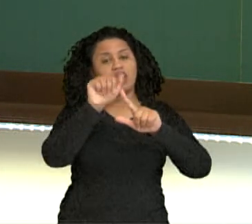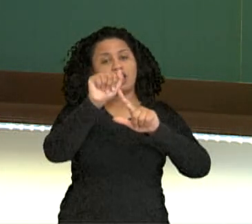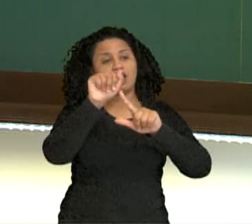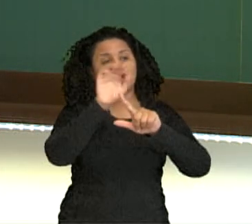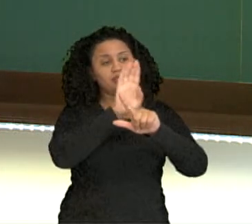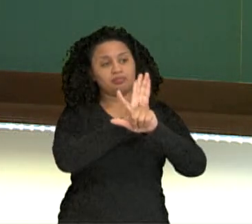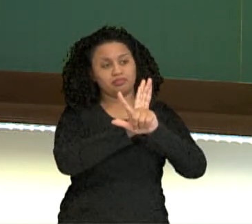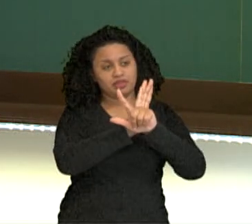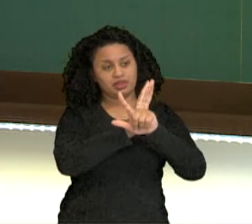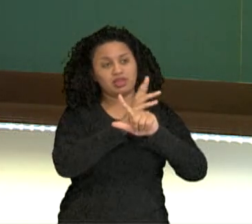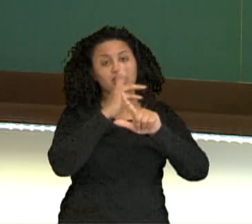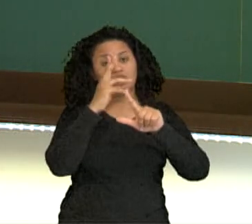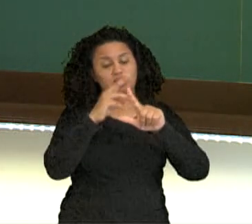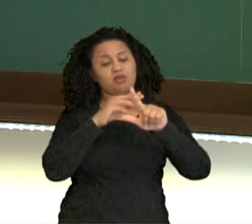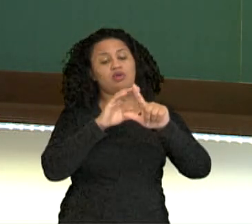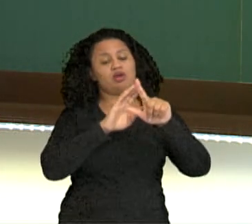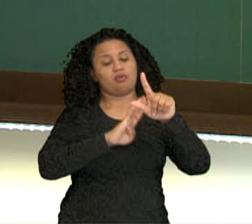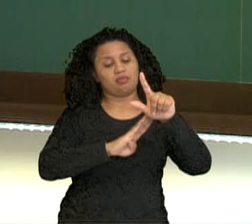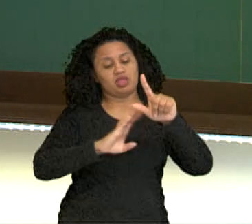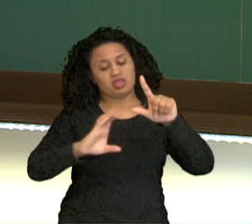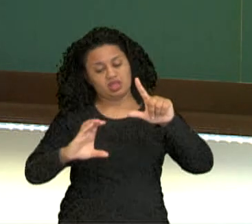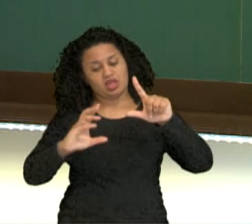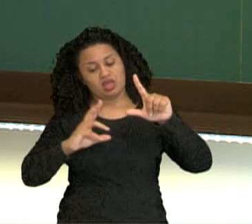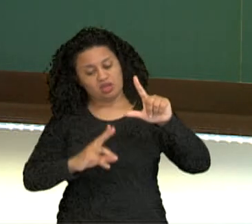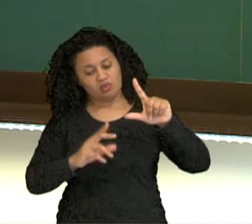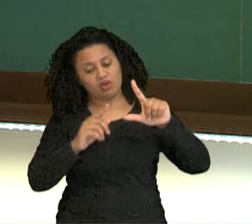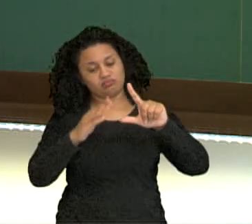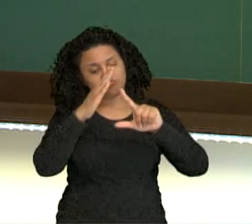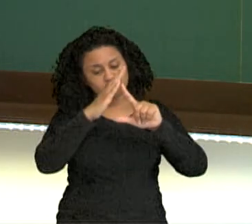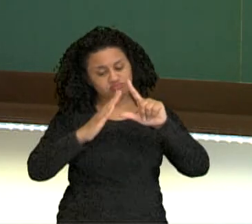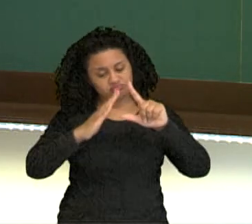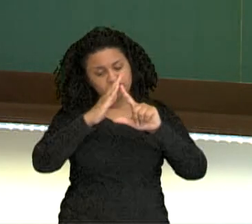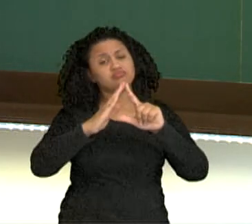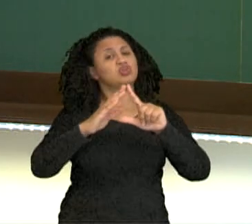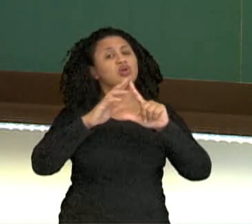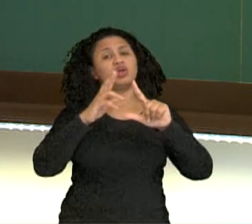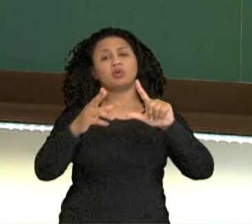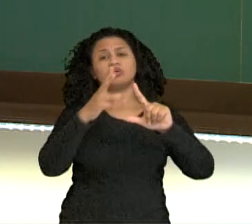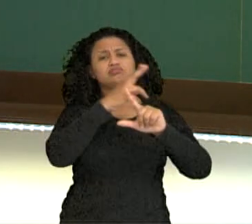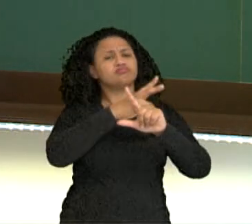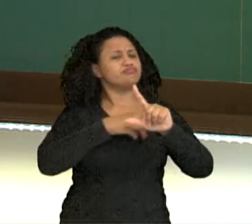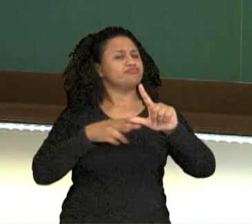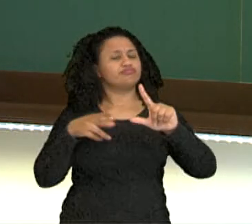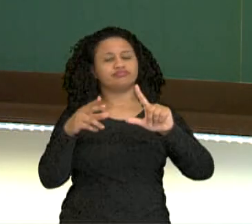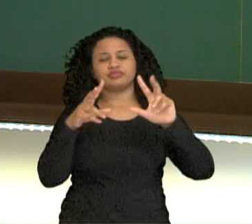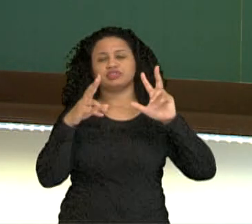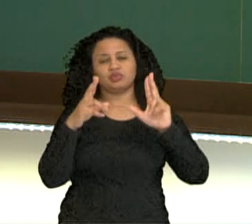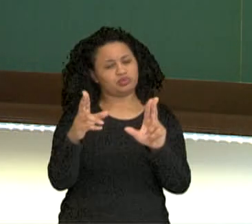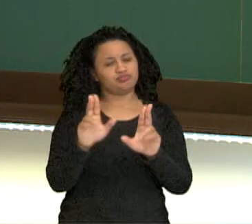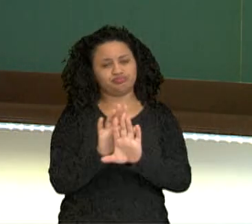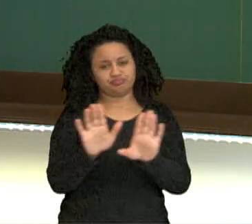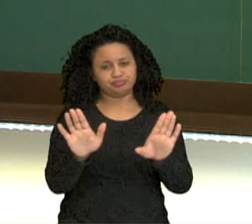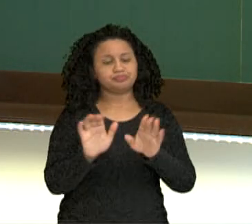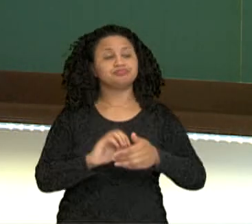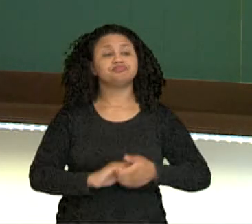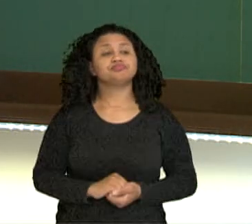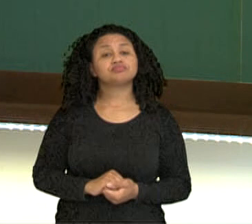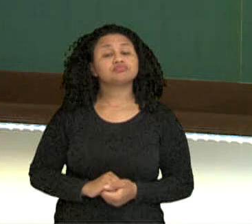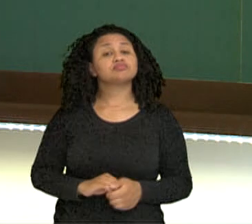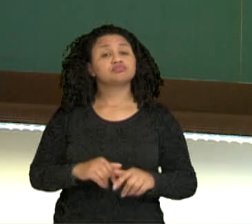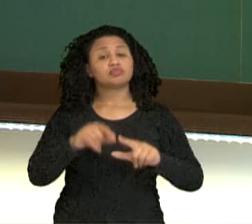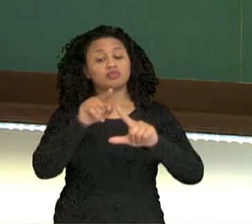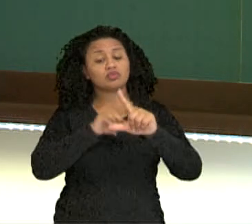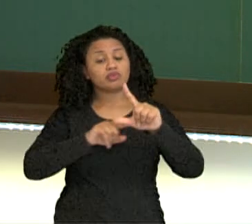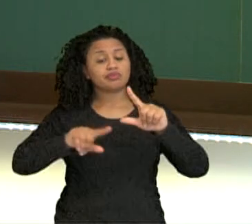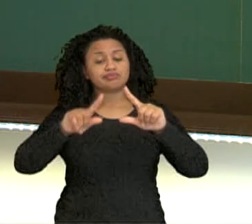é igual ao lado BC, que também é igual ao lado AC. Então, esses três